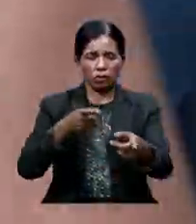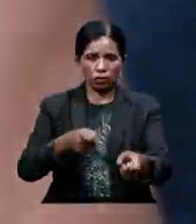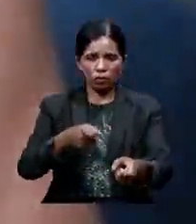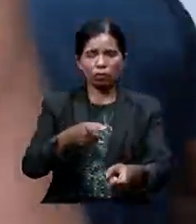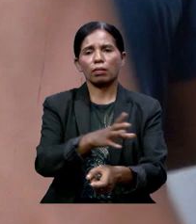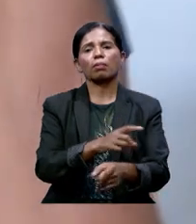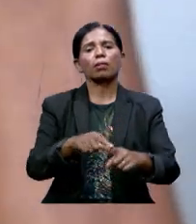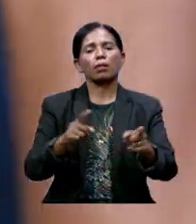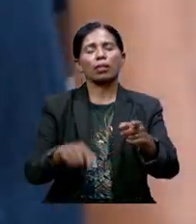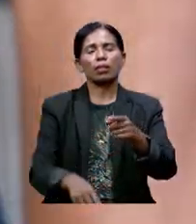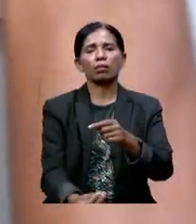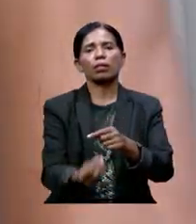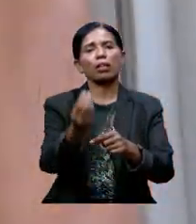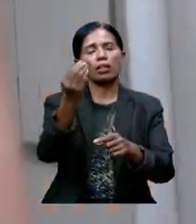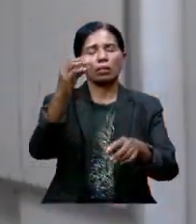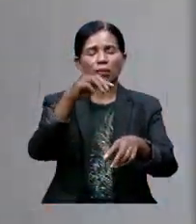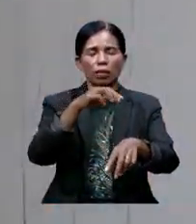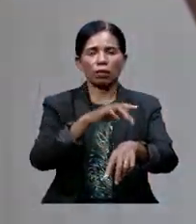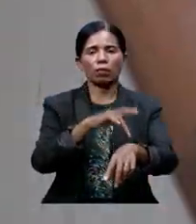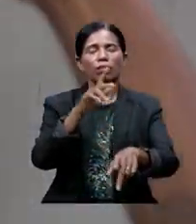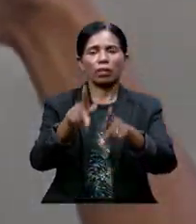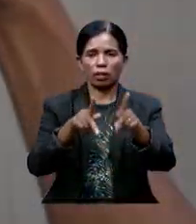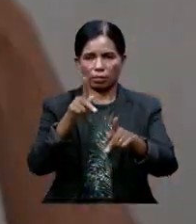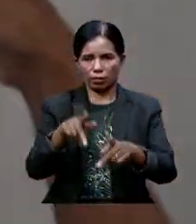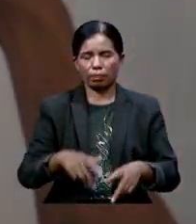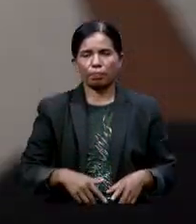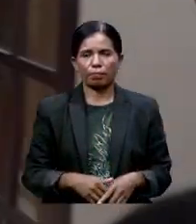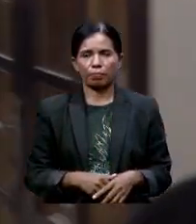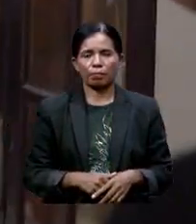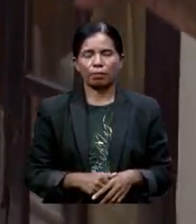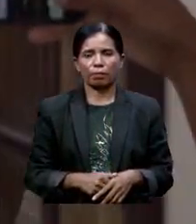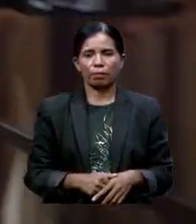mai be kilat musan hak suit hodi hakanek vítima. João Carlos Tomás Soares, Ziemen.